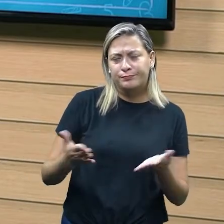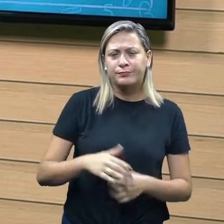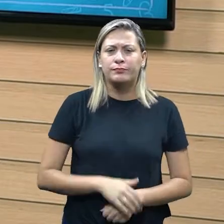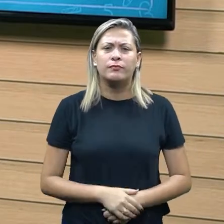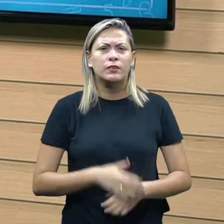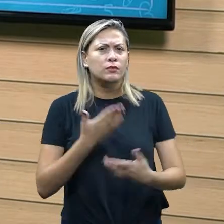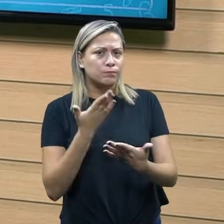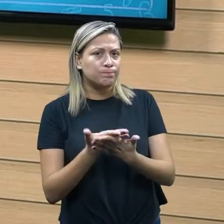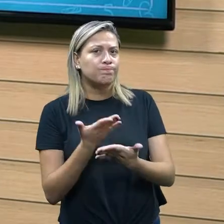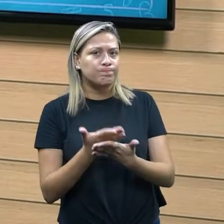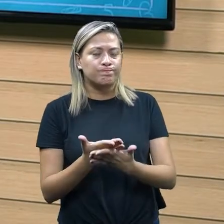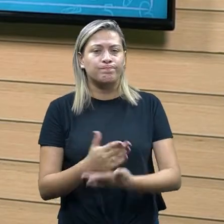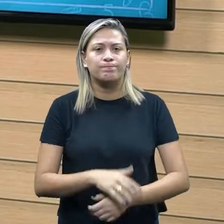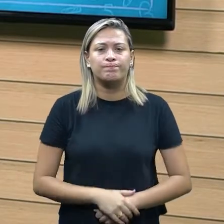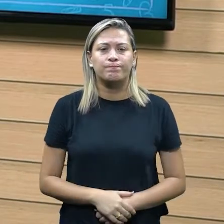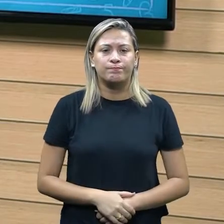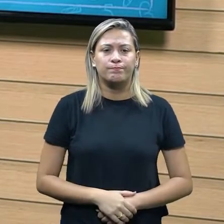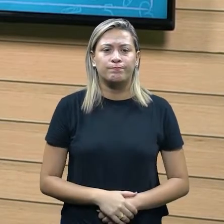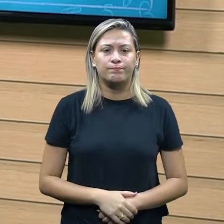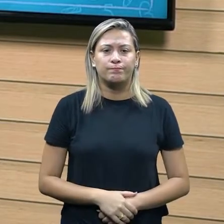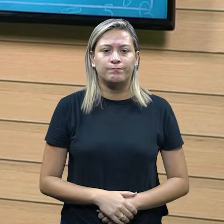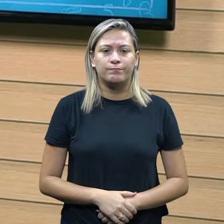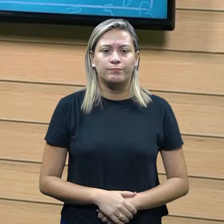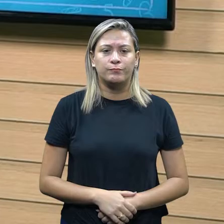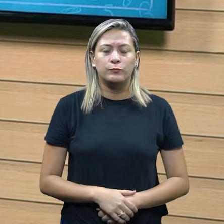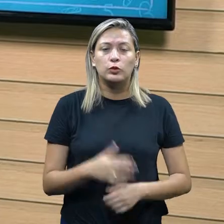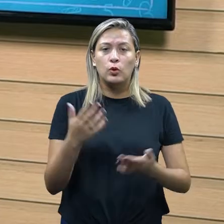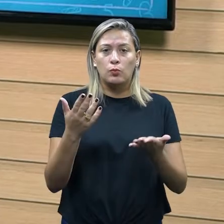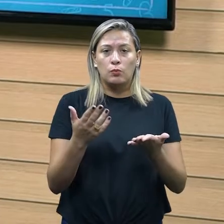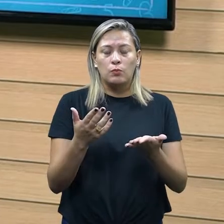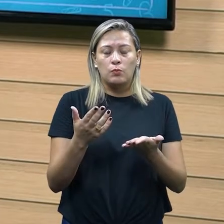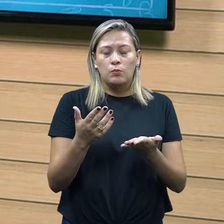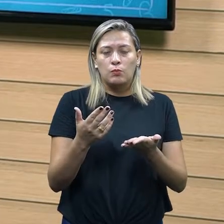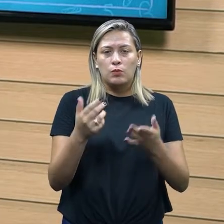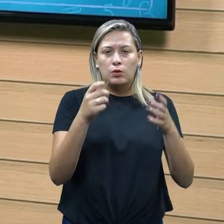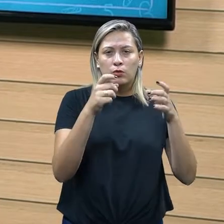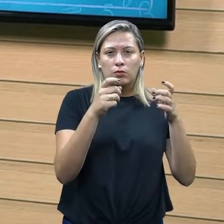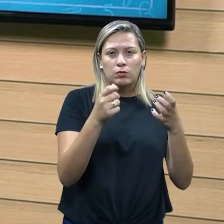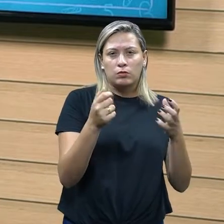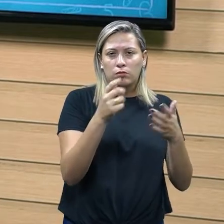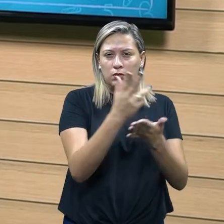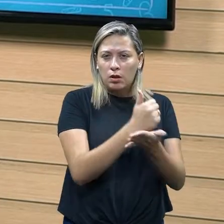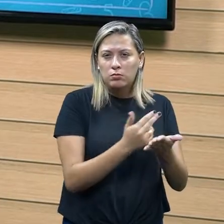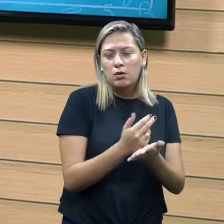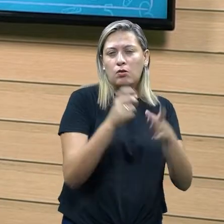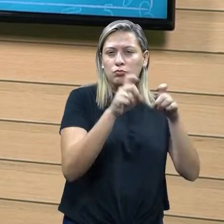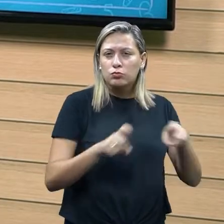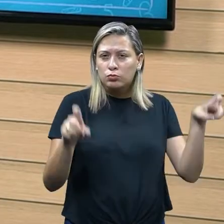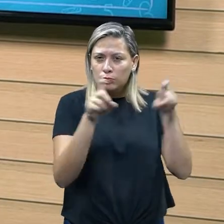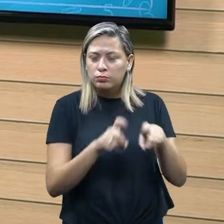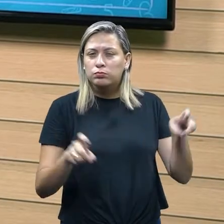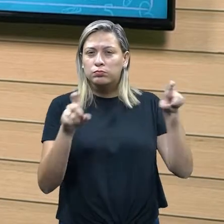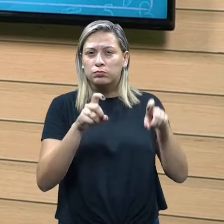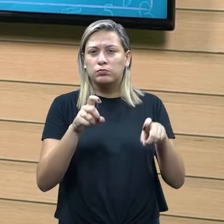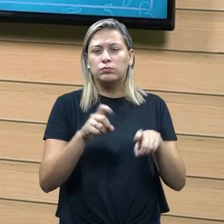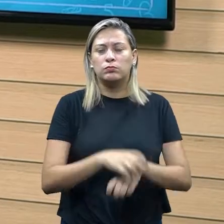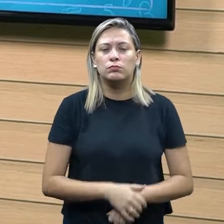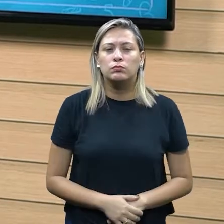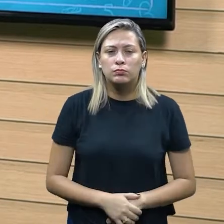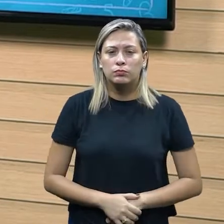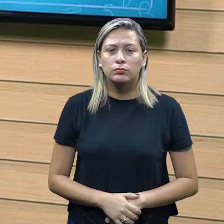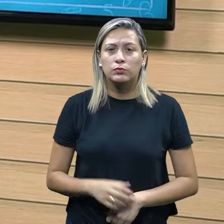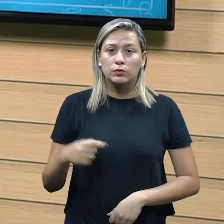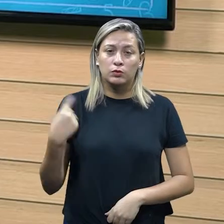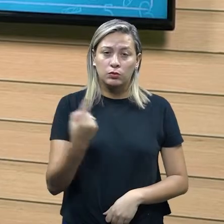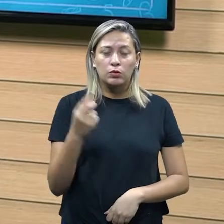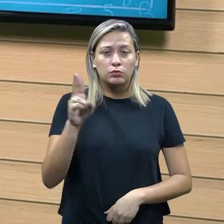sobre o CAD, que é a ferramenta que mais utilizamos dentro do desenho técnico na área de softwares,